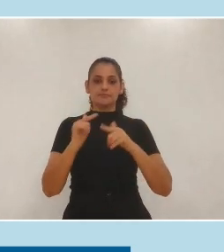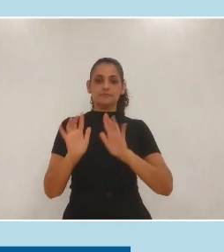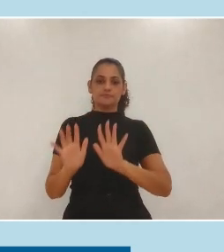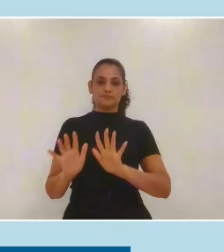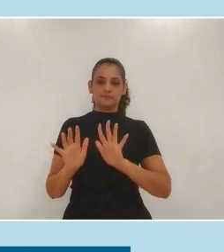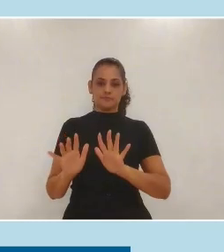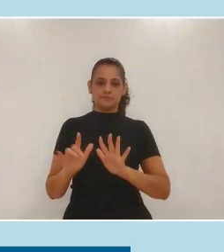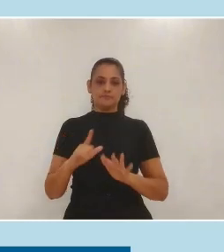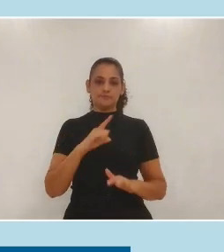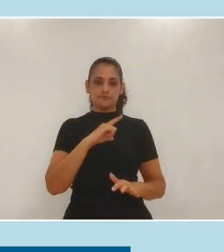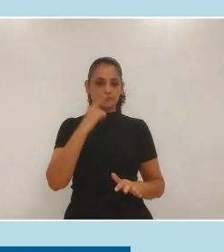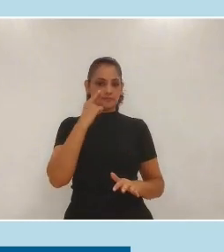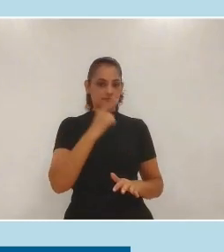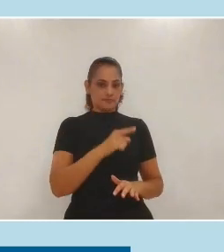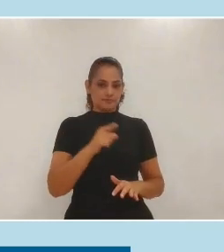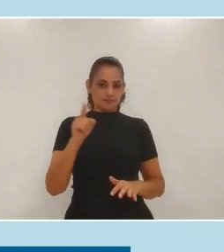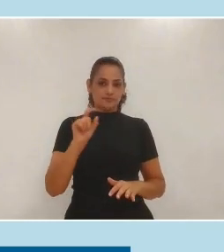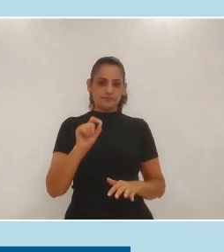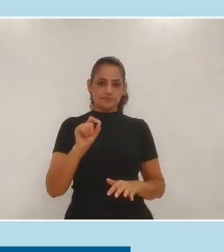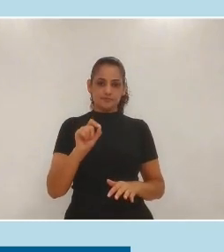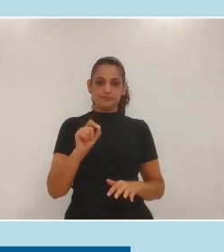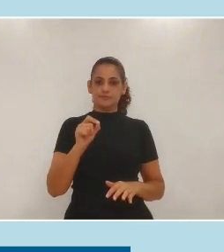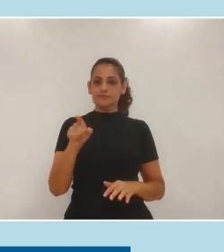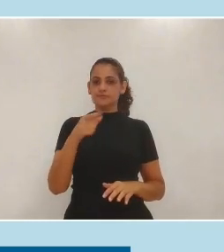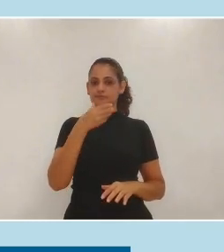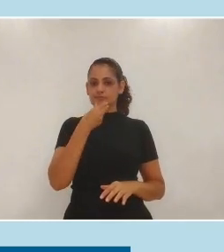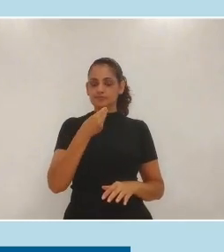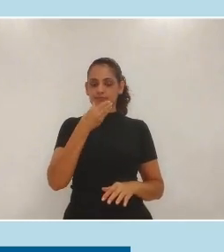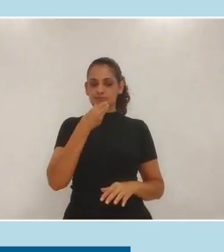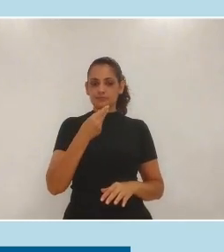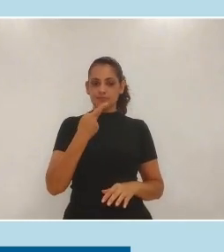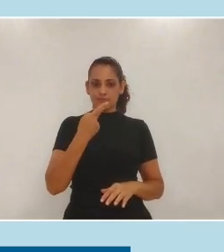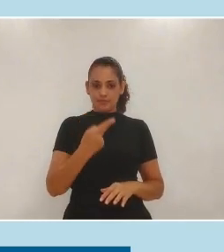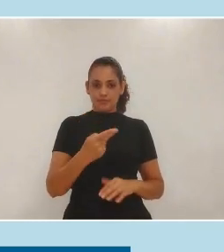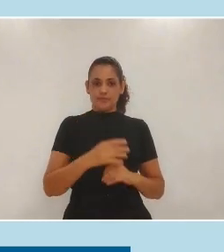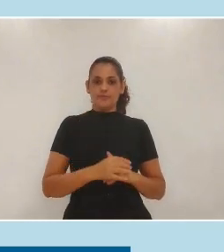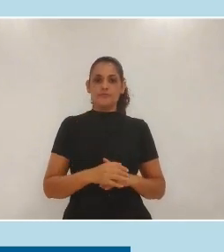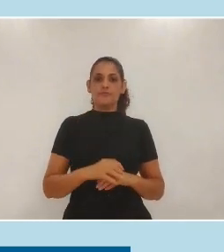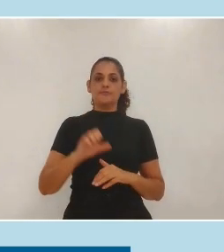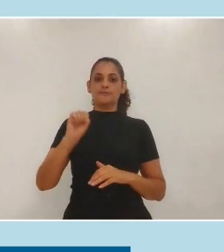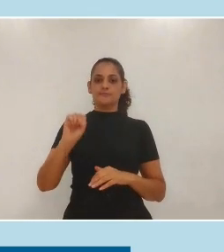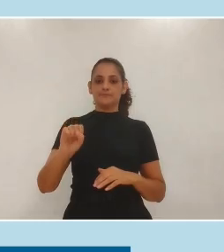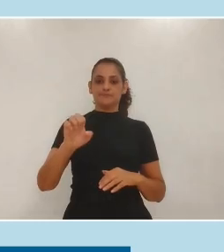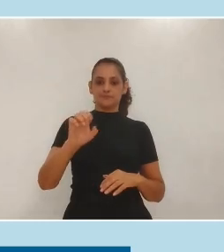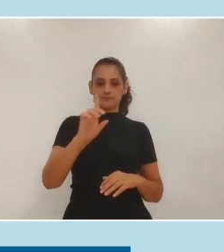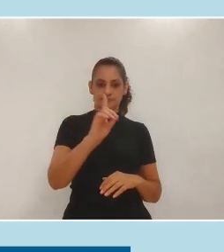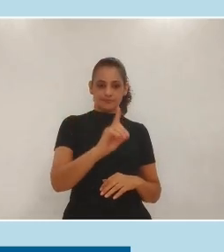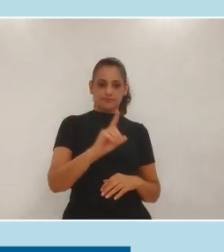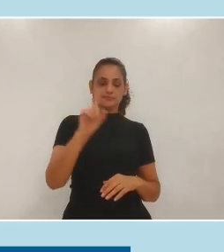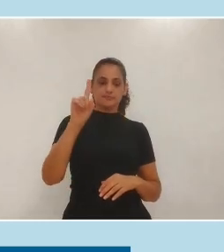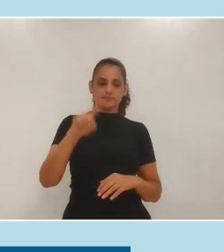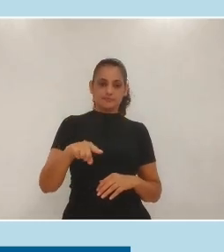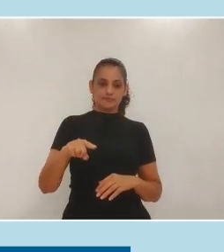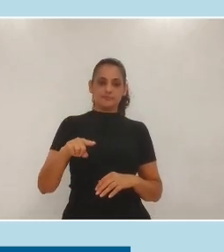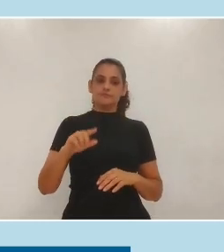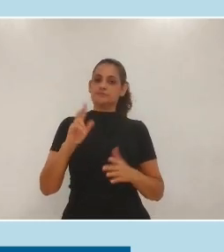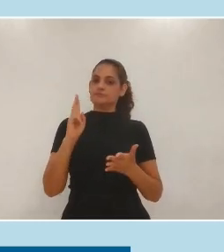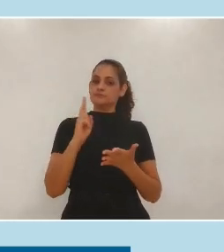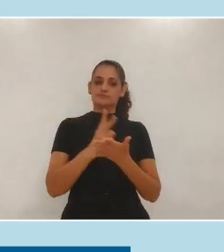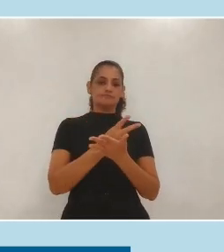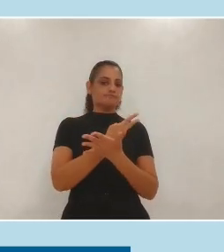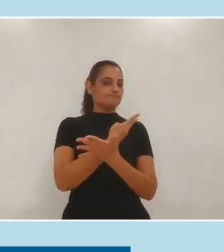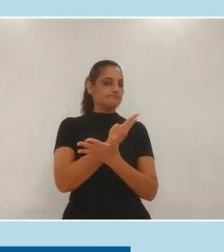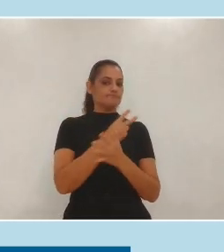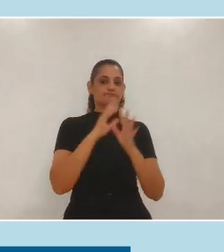lá ver. Então, Casanova, ele fala que a síndrome de Ehlers-Danlos, ele ocorre simultaneamente nas famílias. Então, se